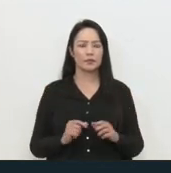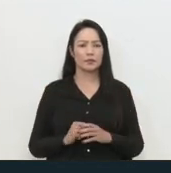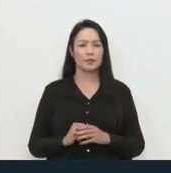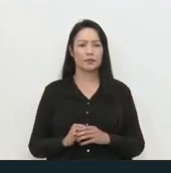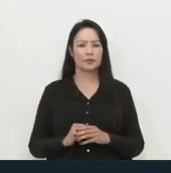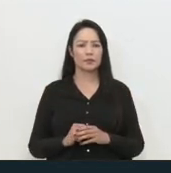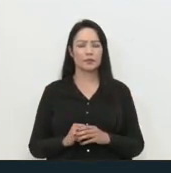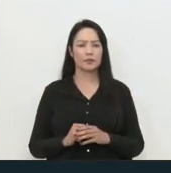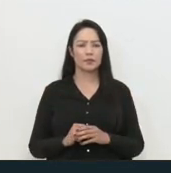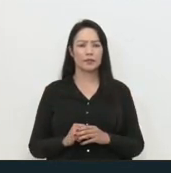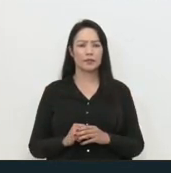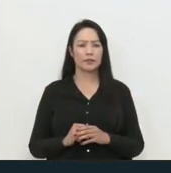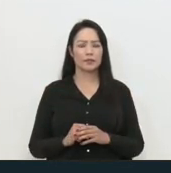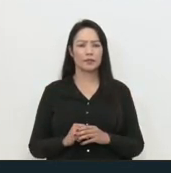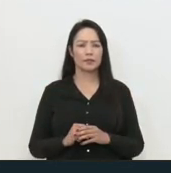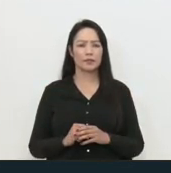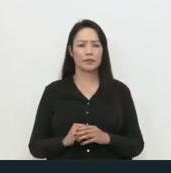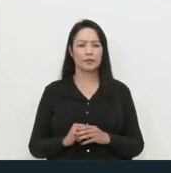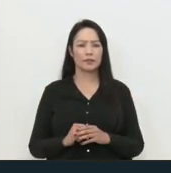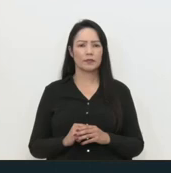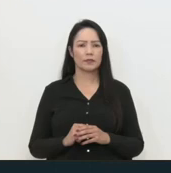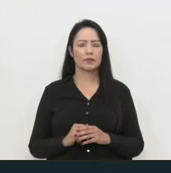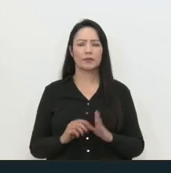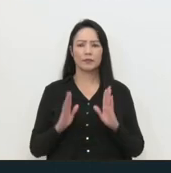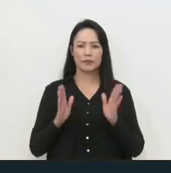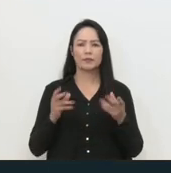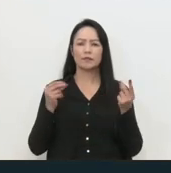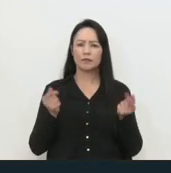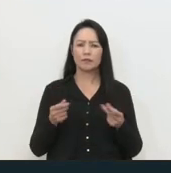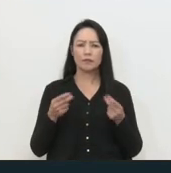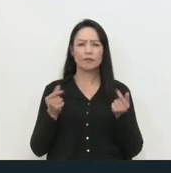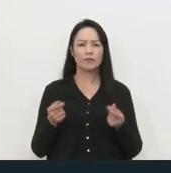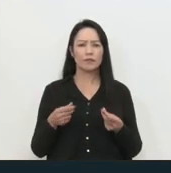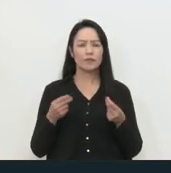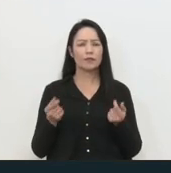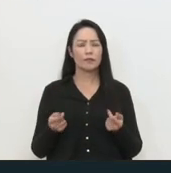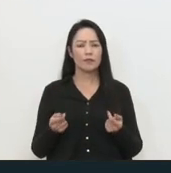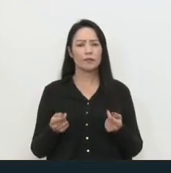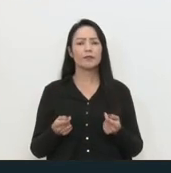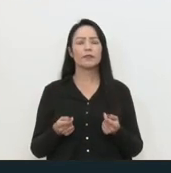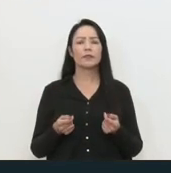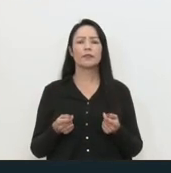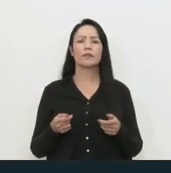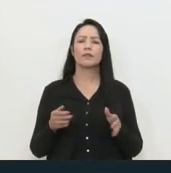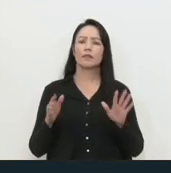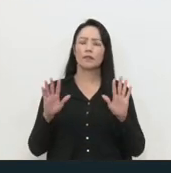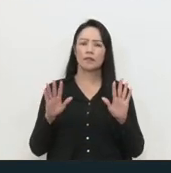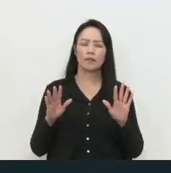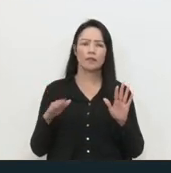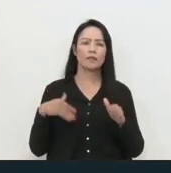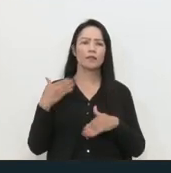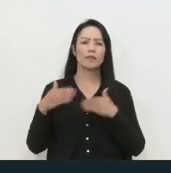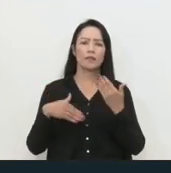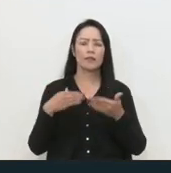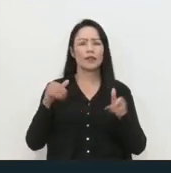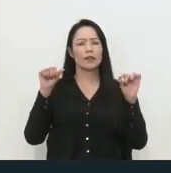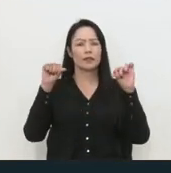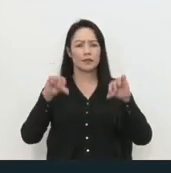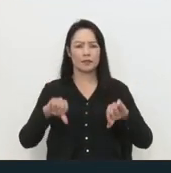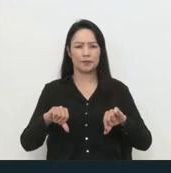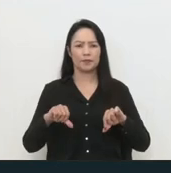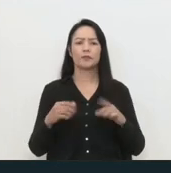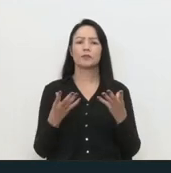que vem há tempos mais que isso venha gravando e